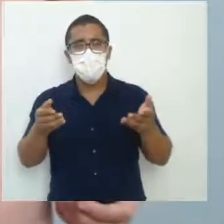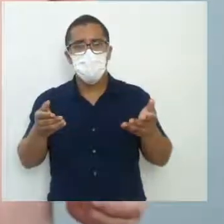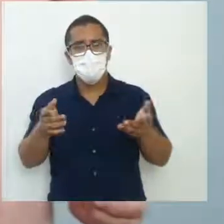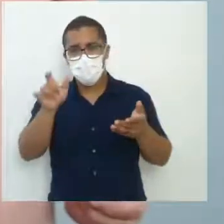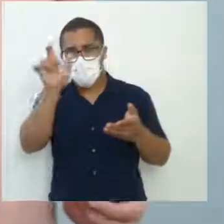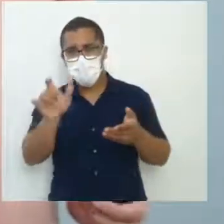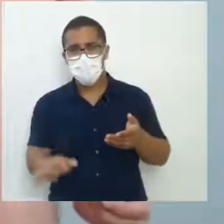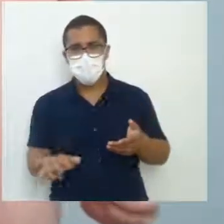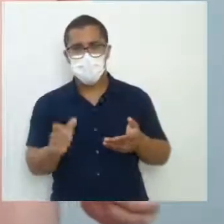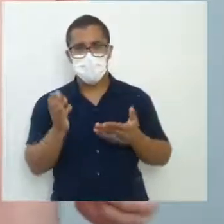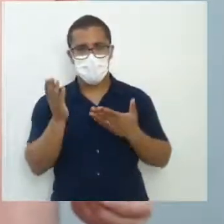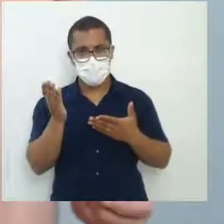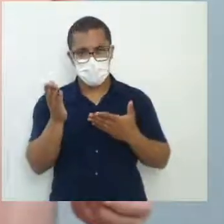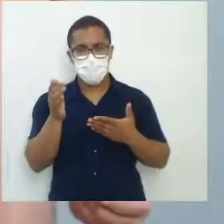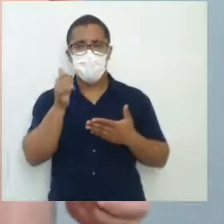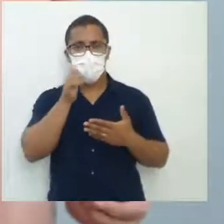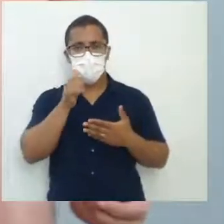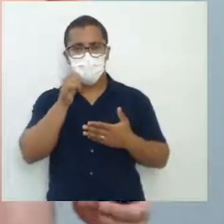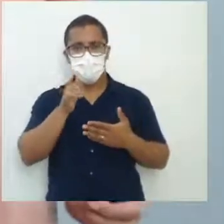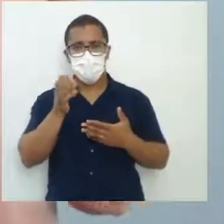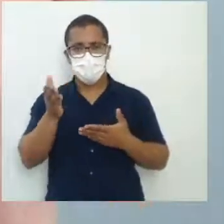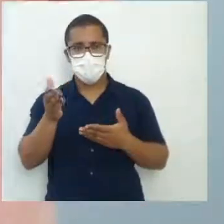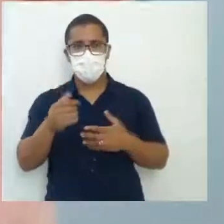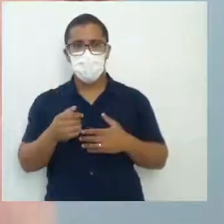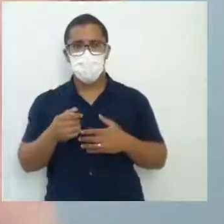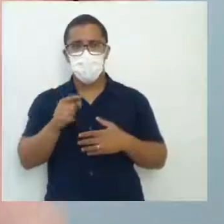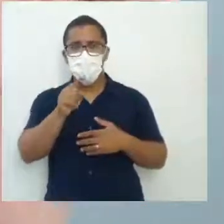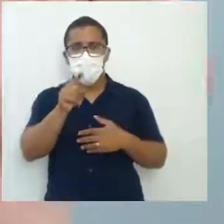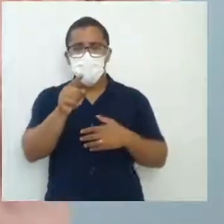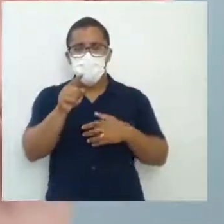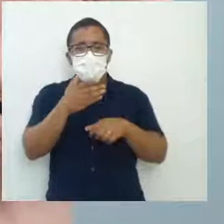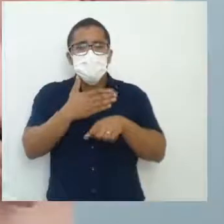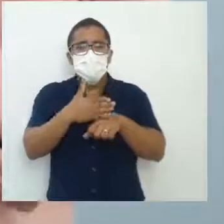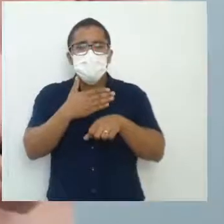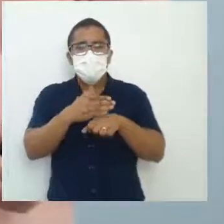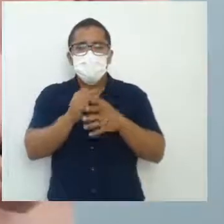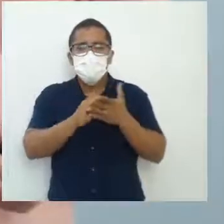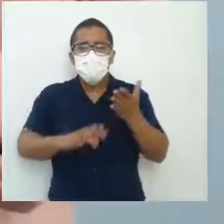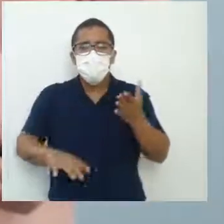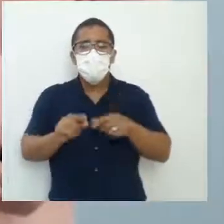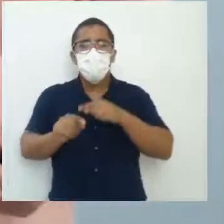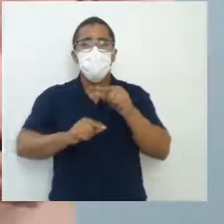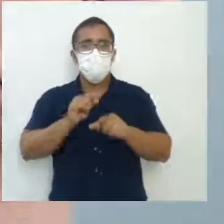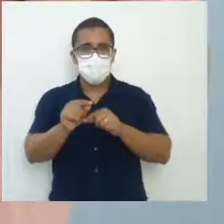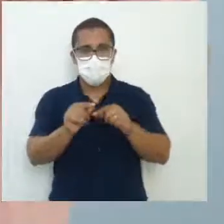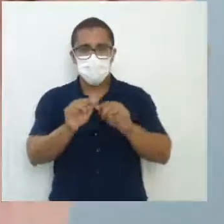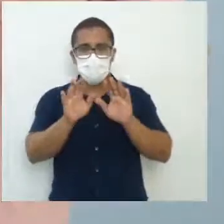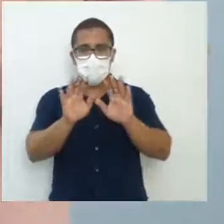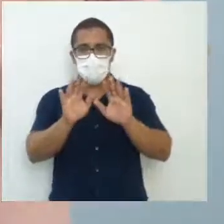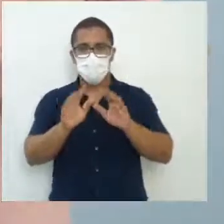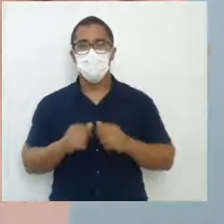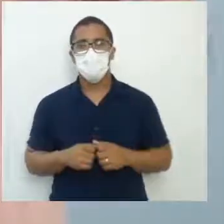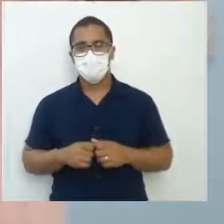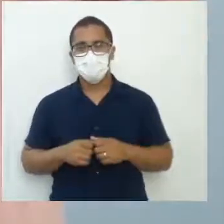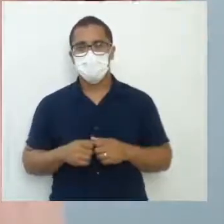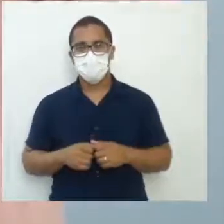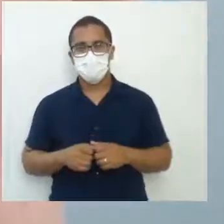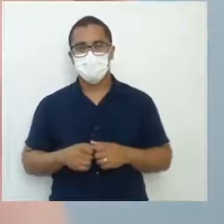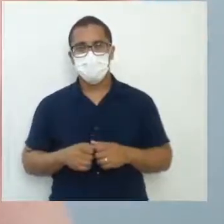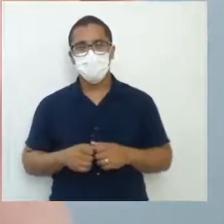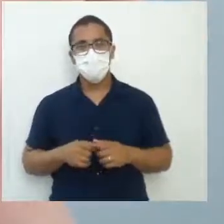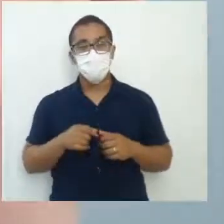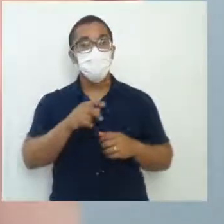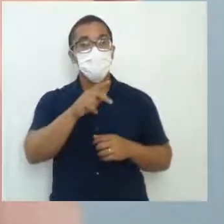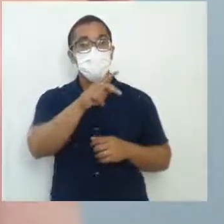mais sobre essa figura. E qual o exercício que deixo para vocês hoje? Vamos lá. Apresente ao